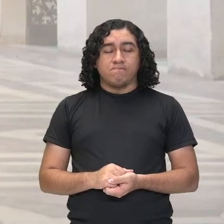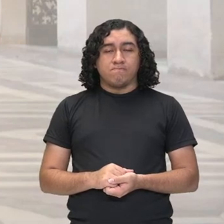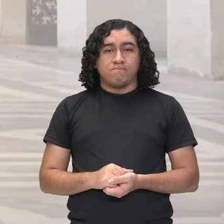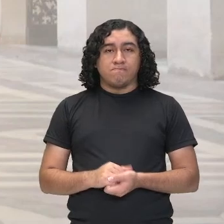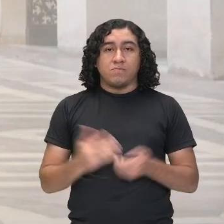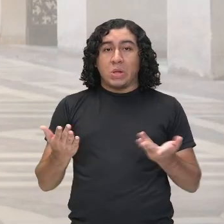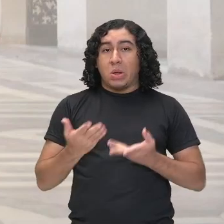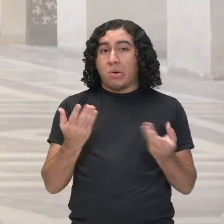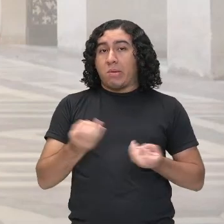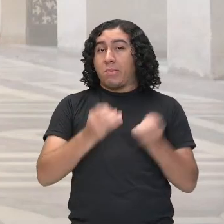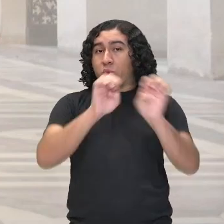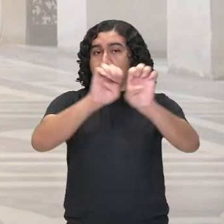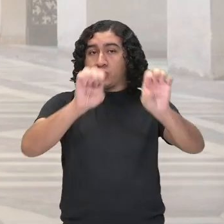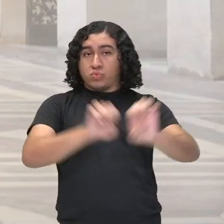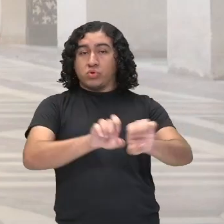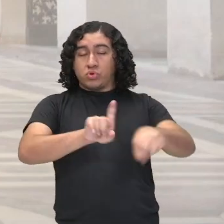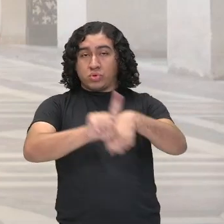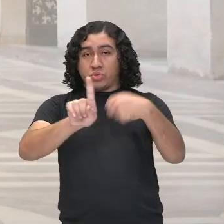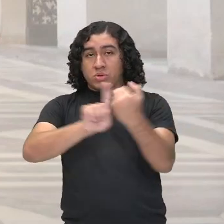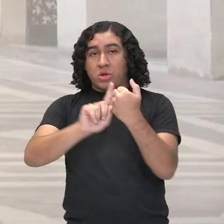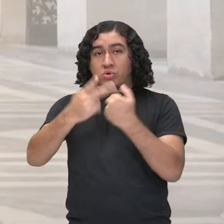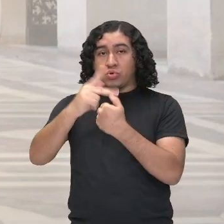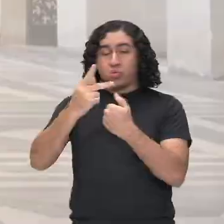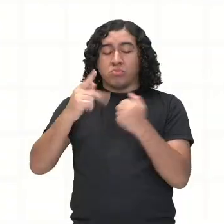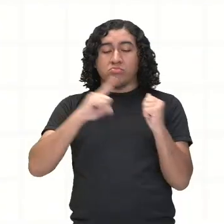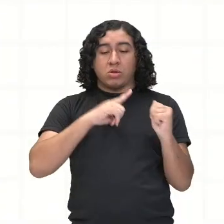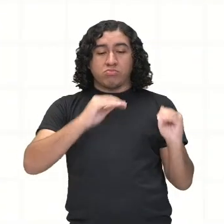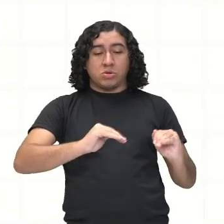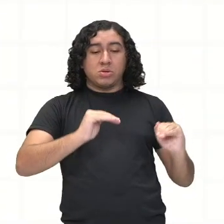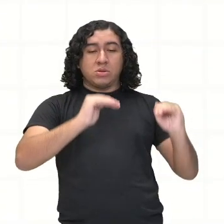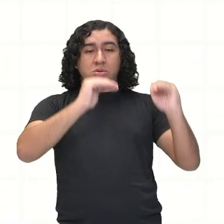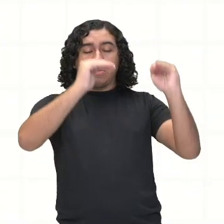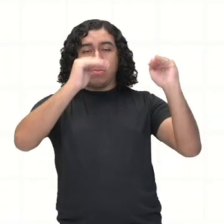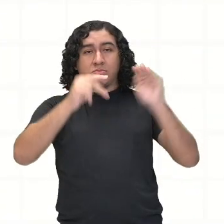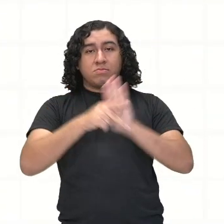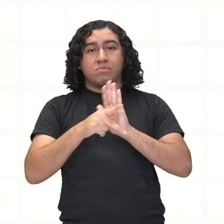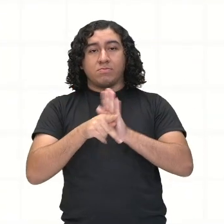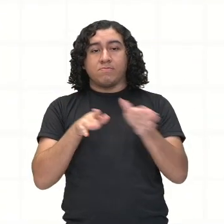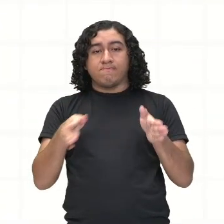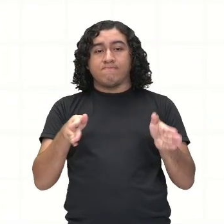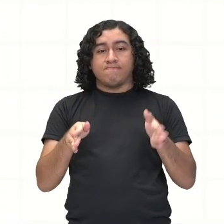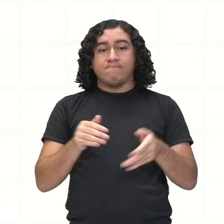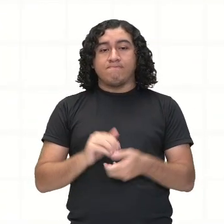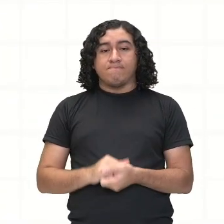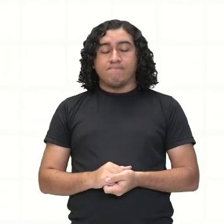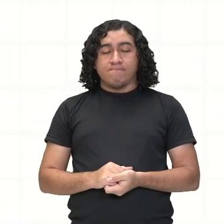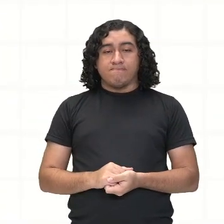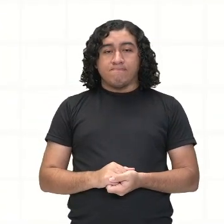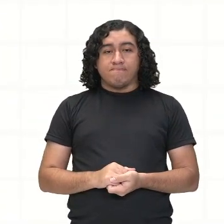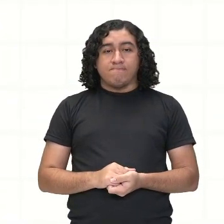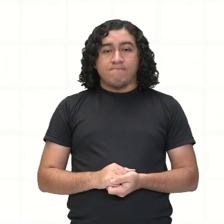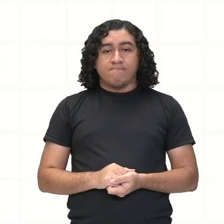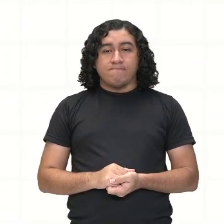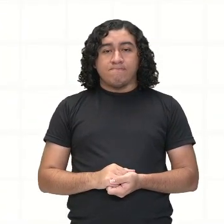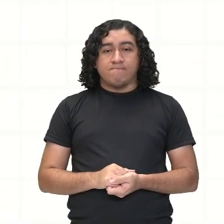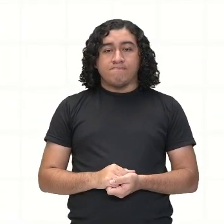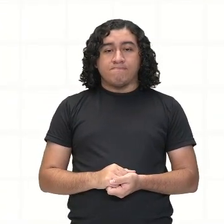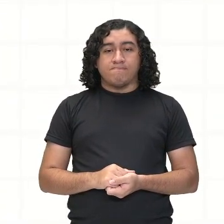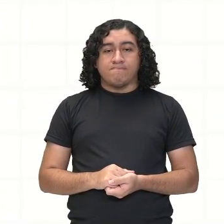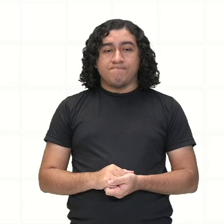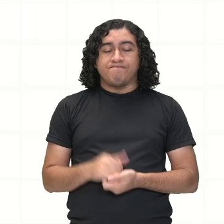a sociedade, né, o esquema monárquico durante o período aí absolutista. Esse